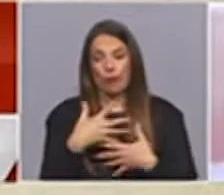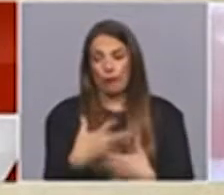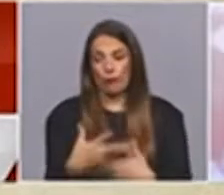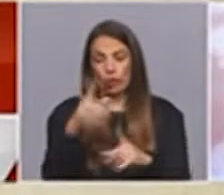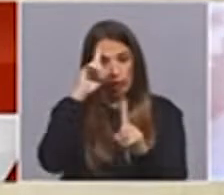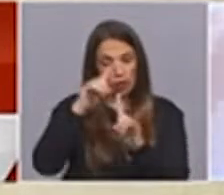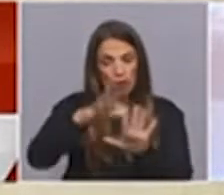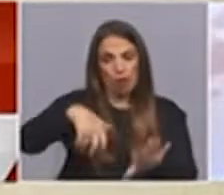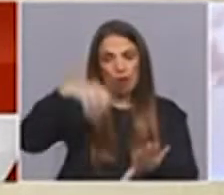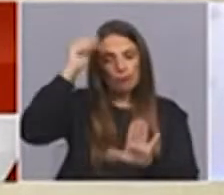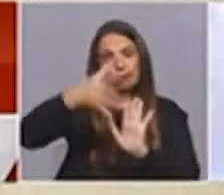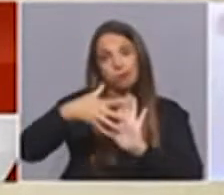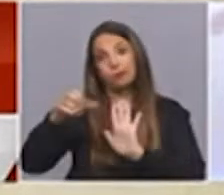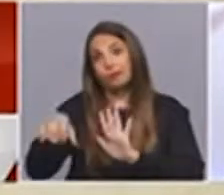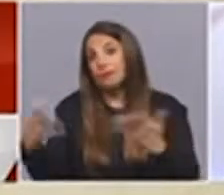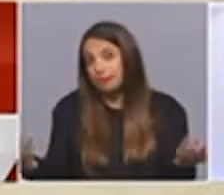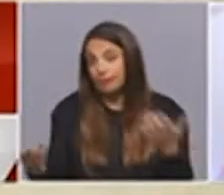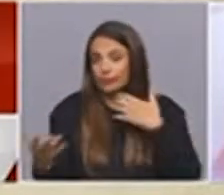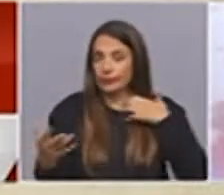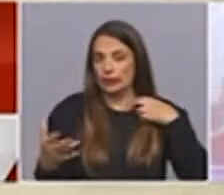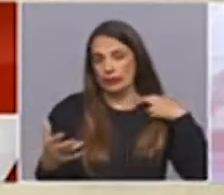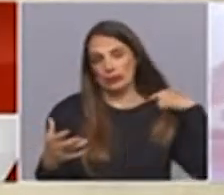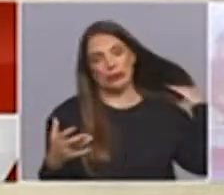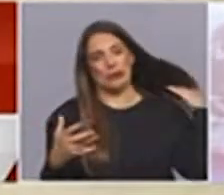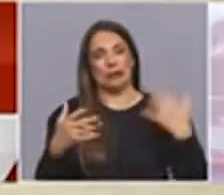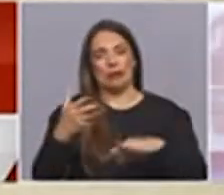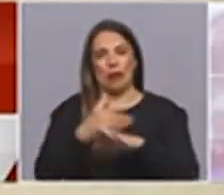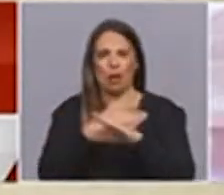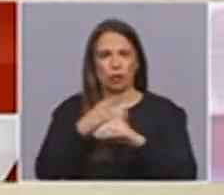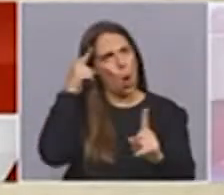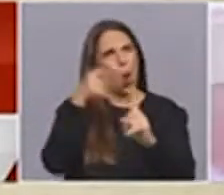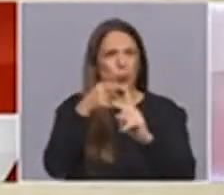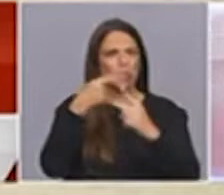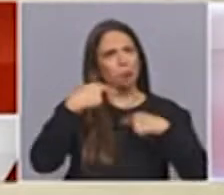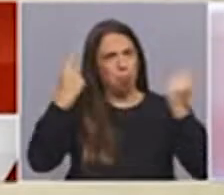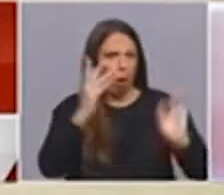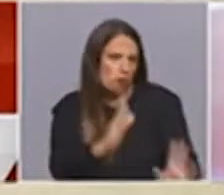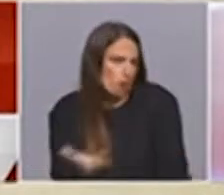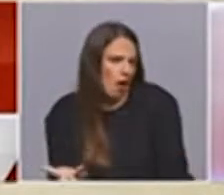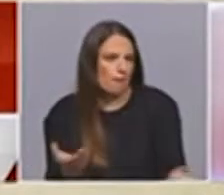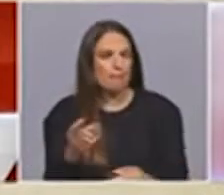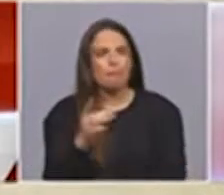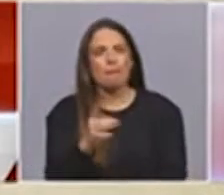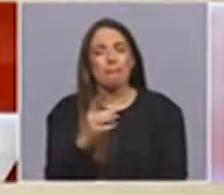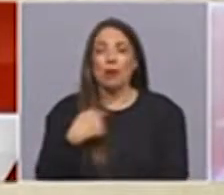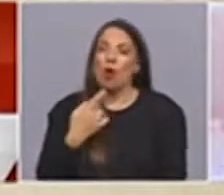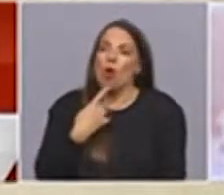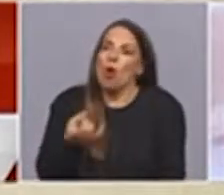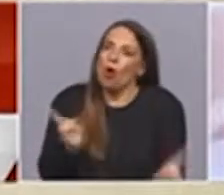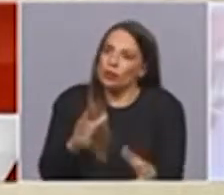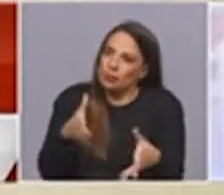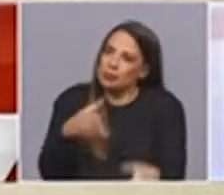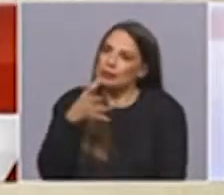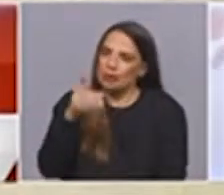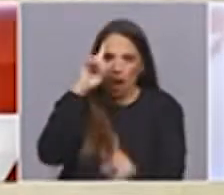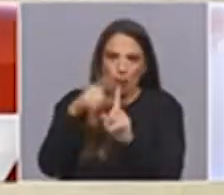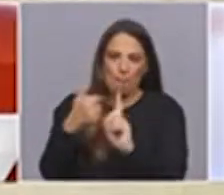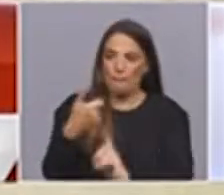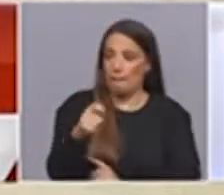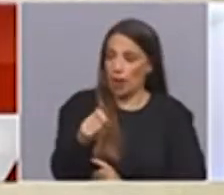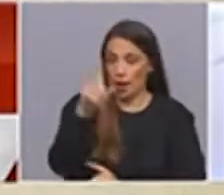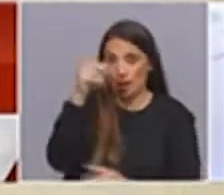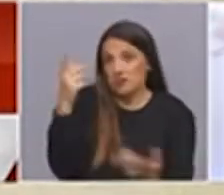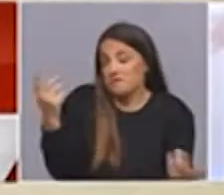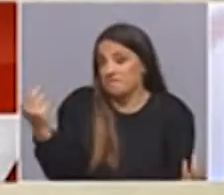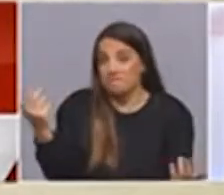dissolução da Assembleia, por isso da manutenção da intenção que já tinha expressado publicamente. Eu creio que vale a pena dizer, neste momento, que para o Bloco de Esquerda não